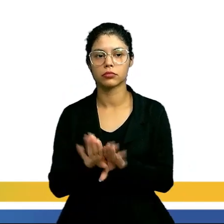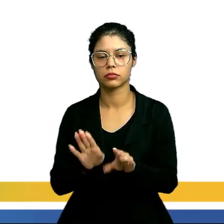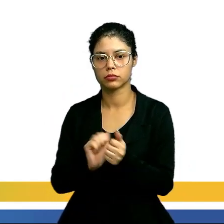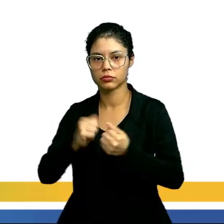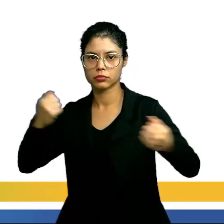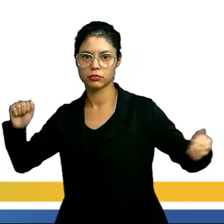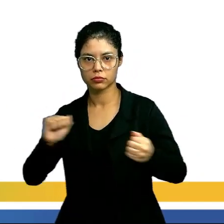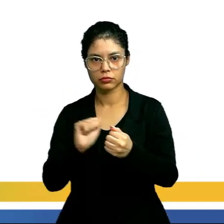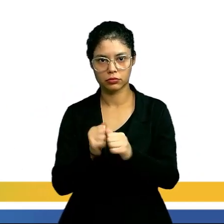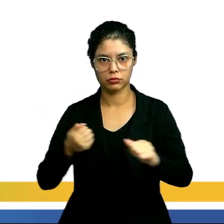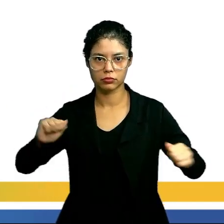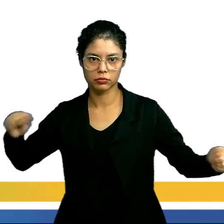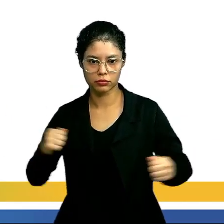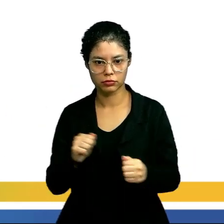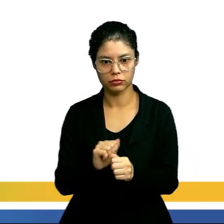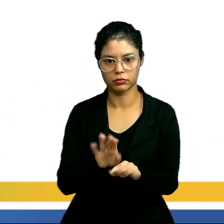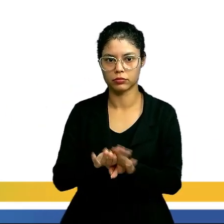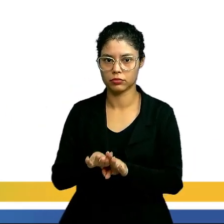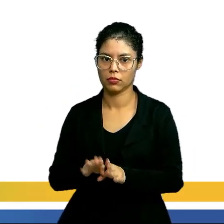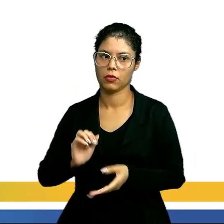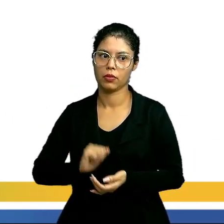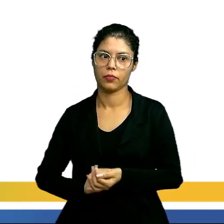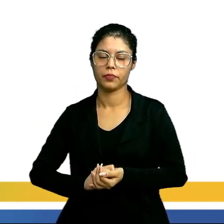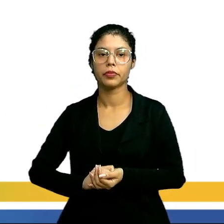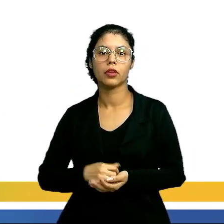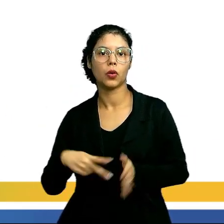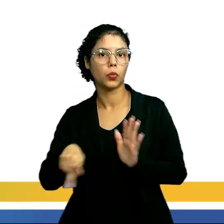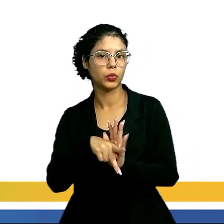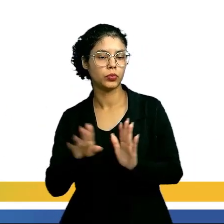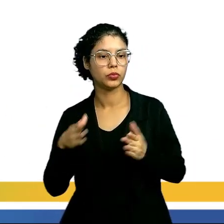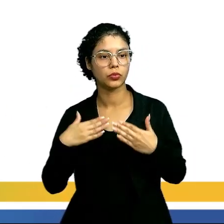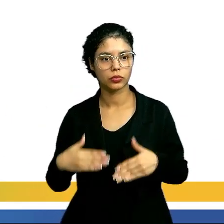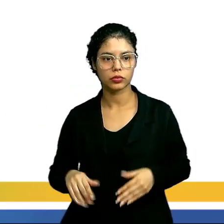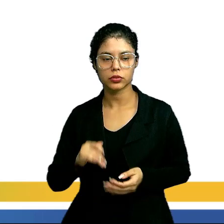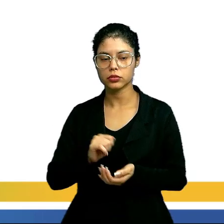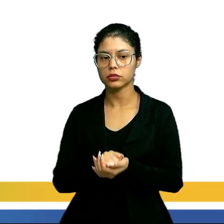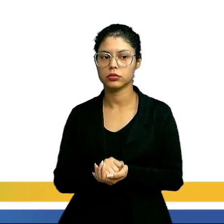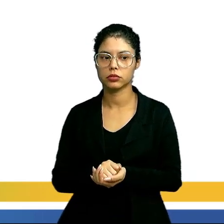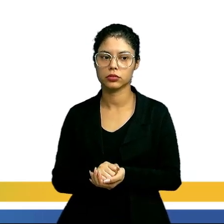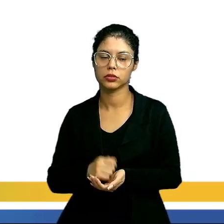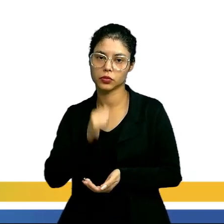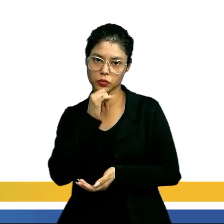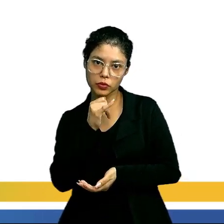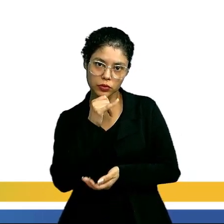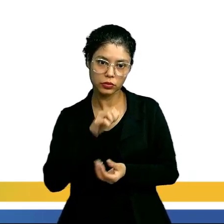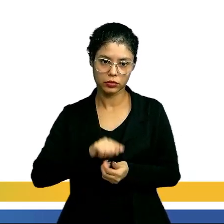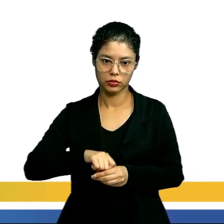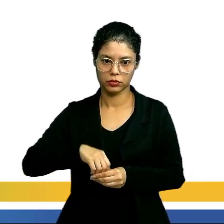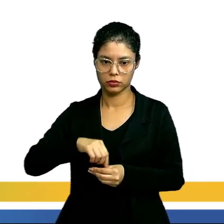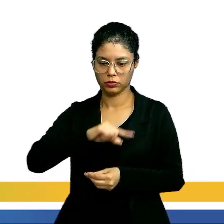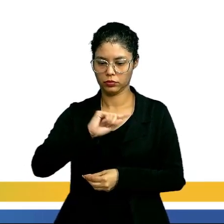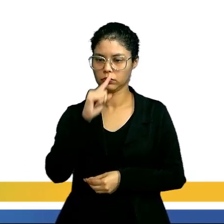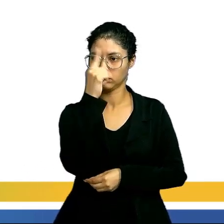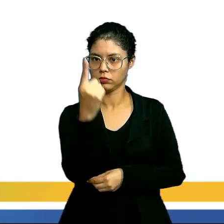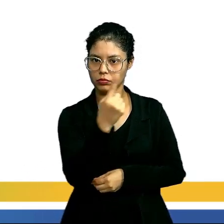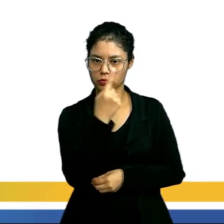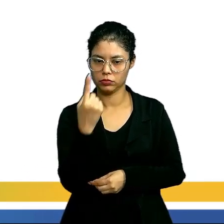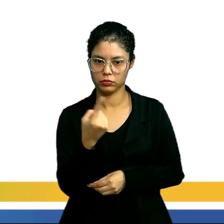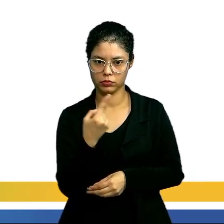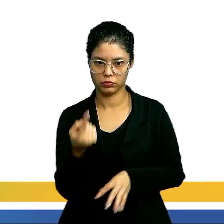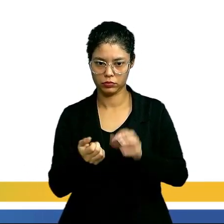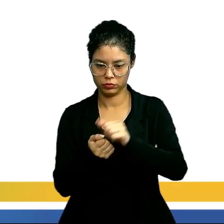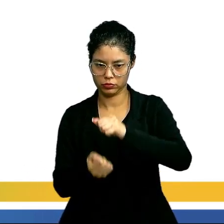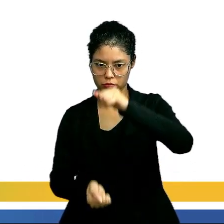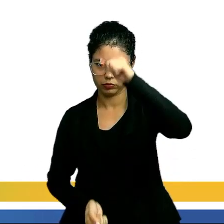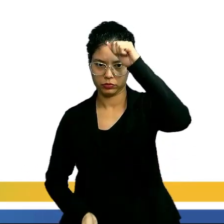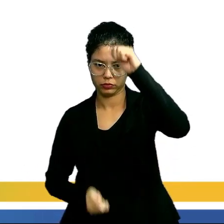elástica, por sua vez, ela está associada à deformação de um corpo. Ao comprimir ou esticar uma mola, né, ela